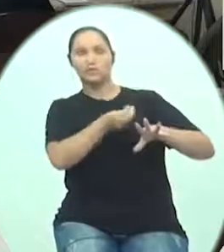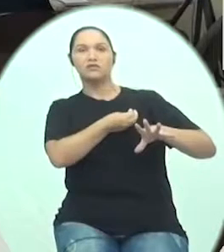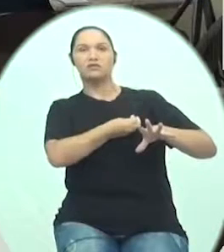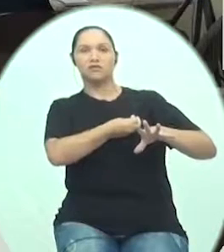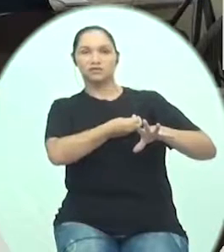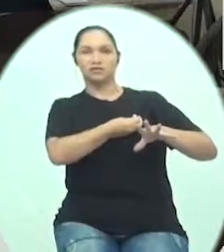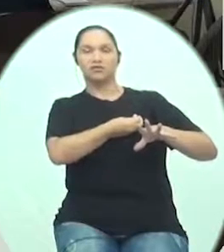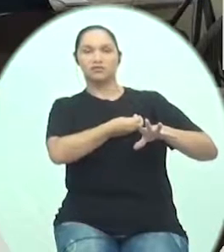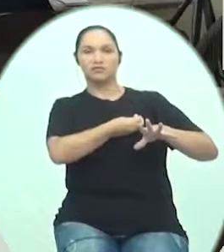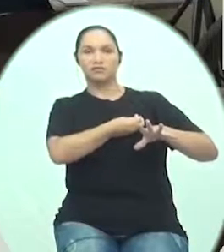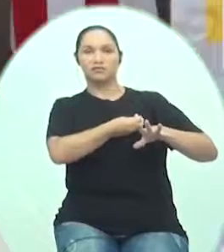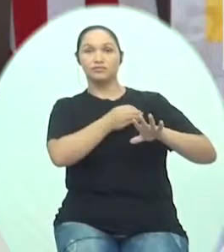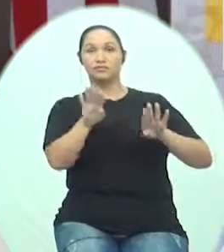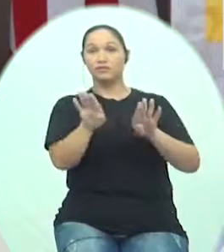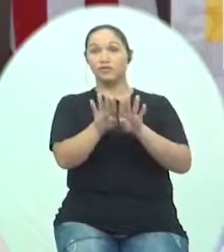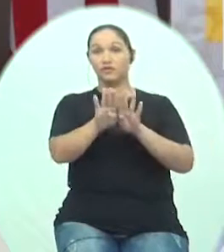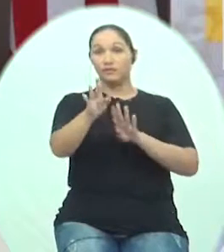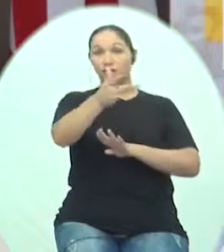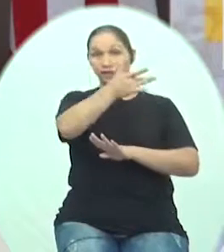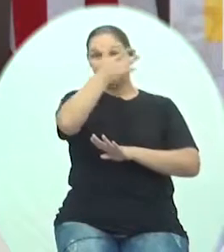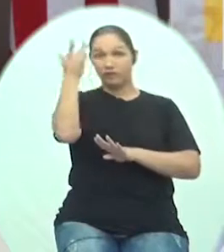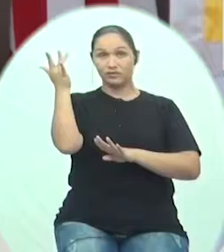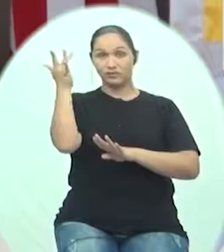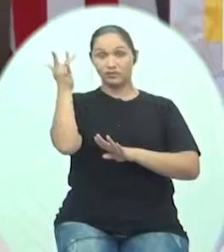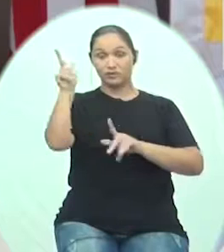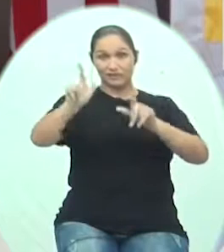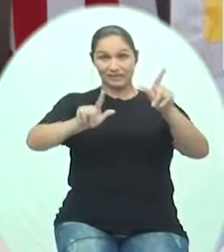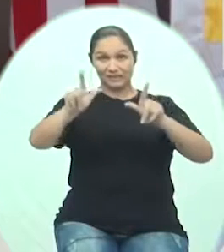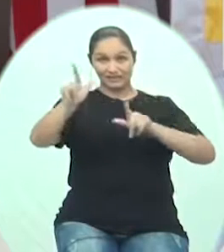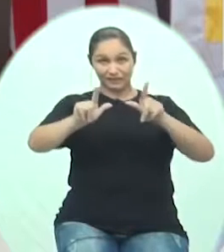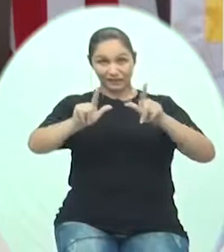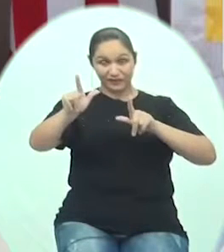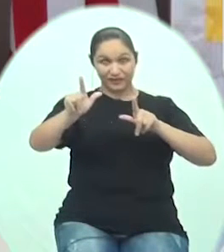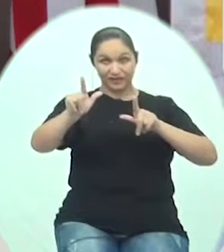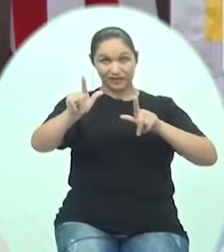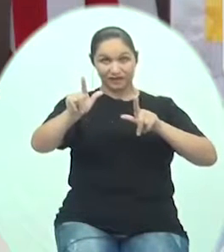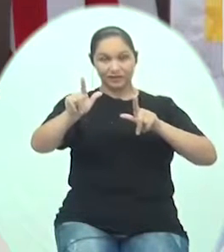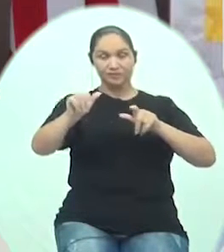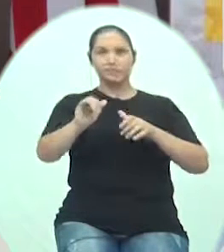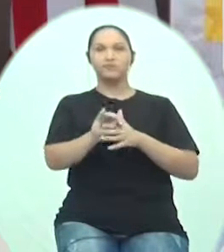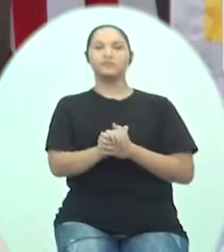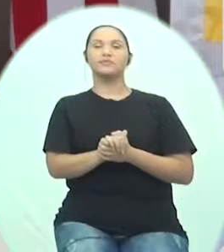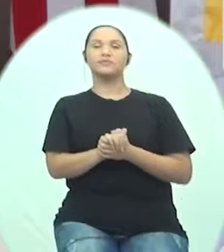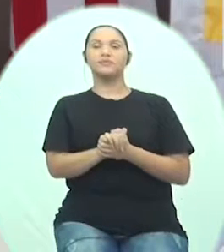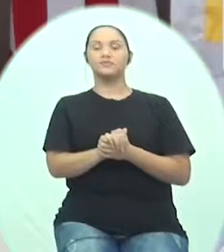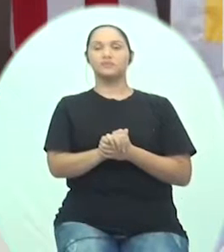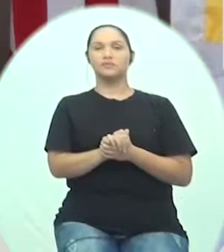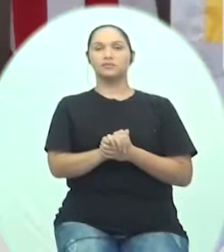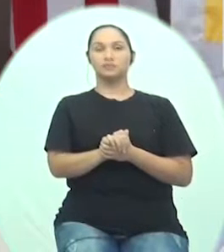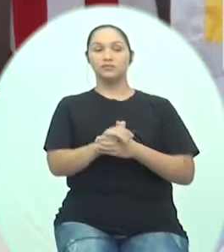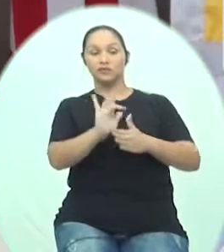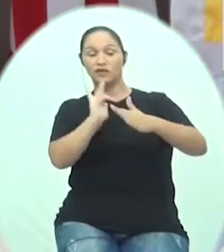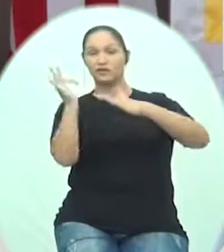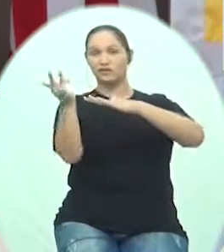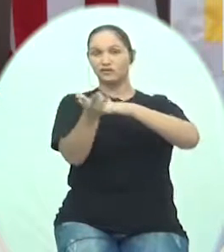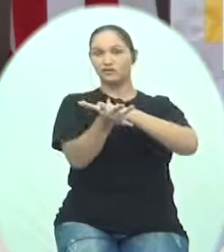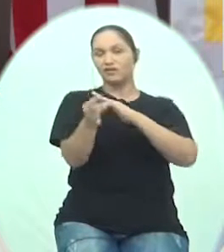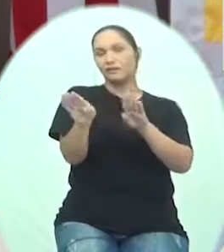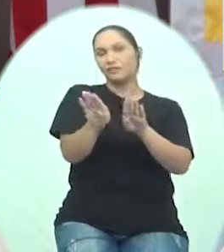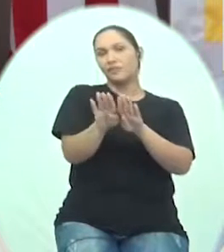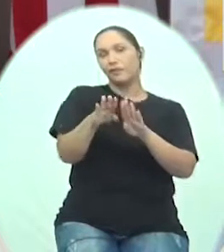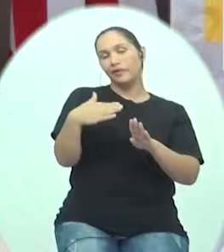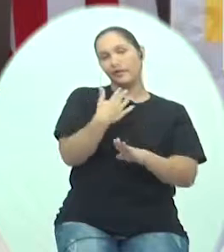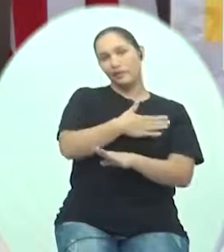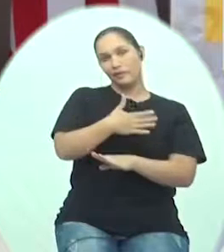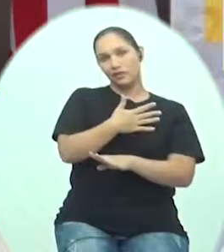presente pessoal da mídia da TV que nos acompanham também não desejar aí o meus sentimentos